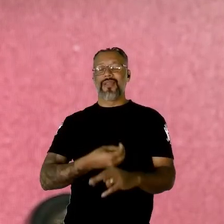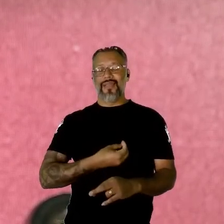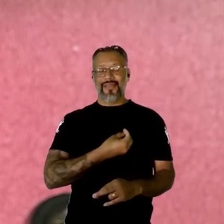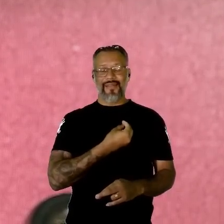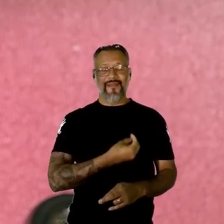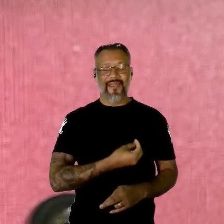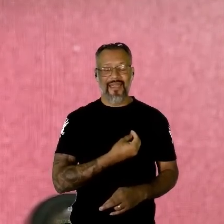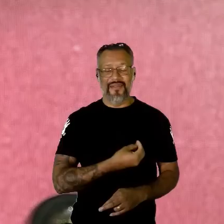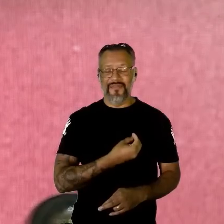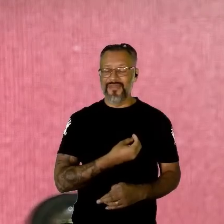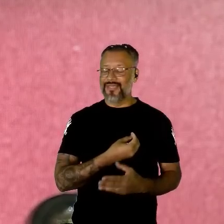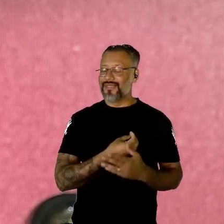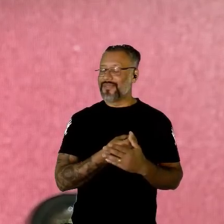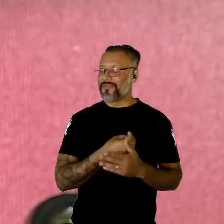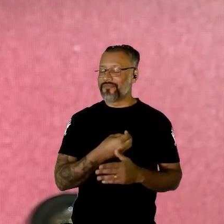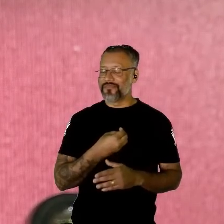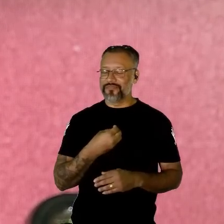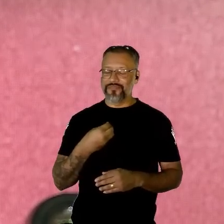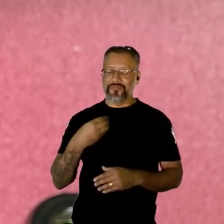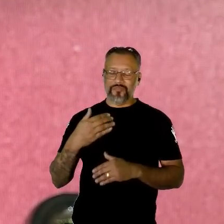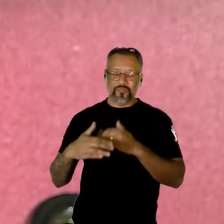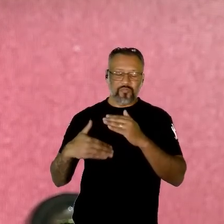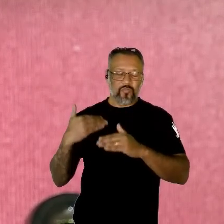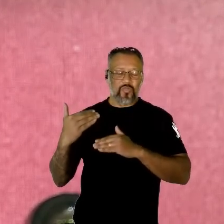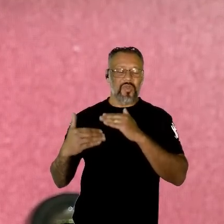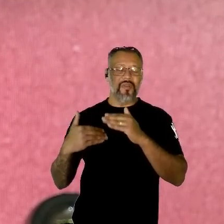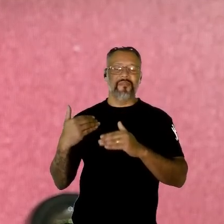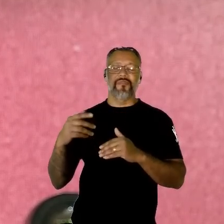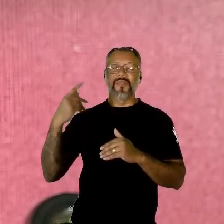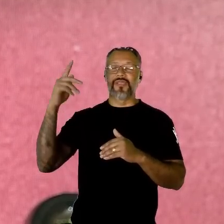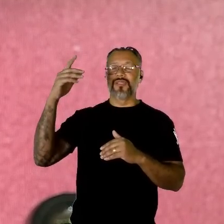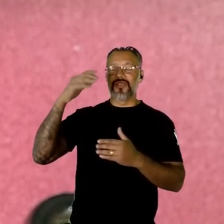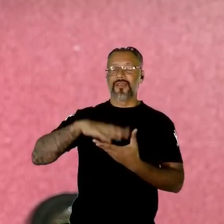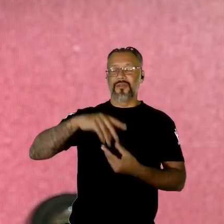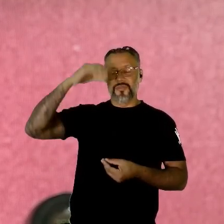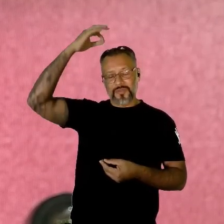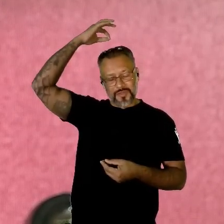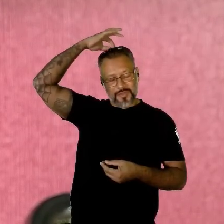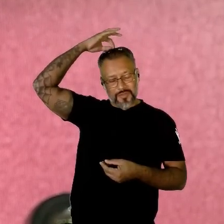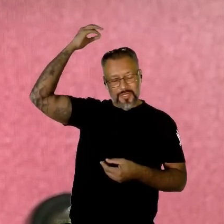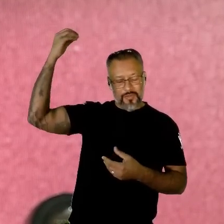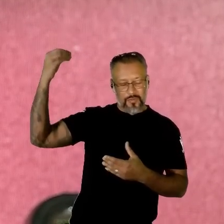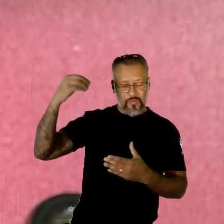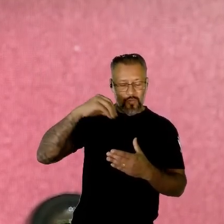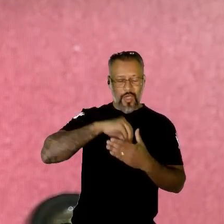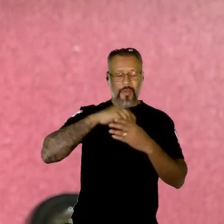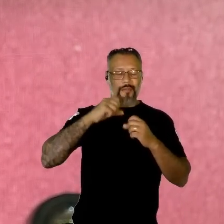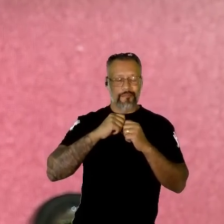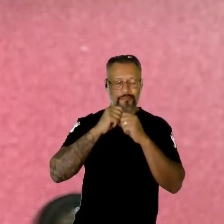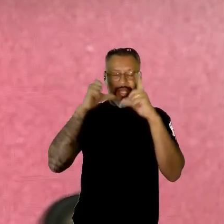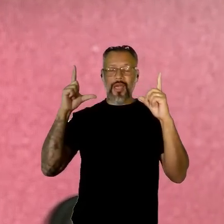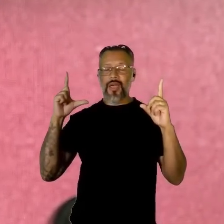venha produzir vida na minha vida que o teu espírito santo Me acorde